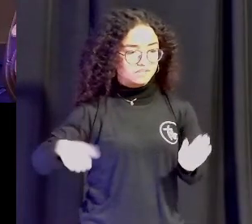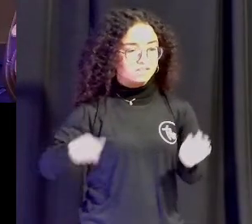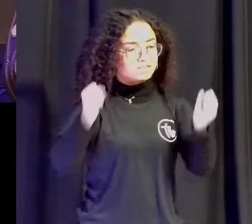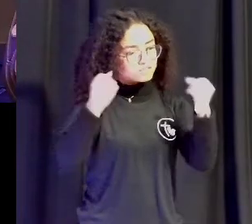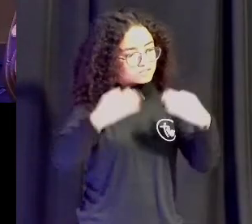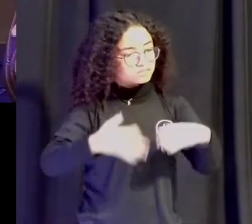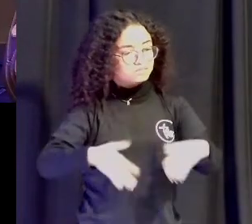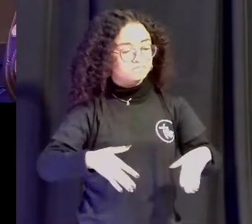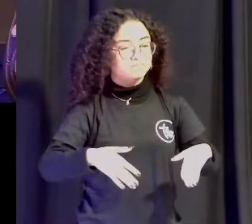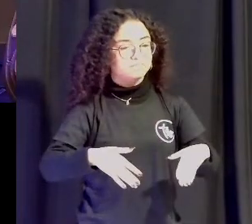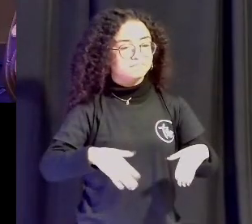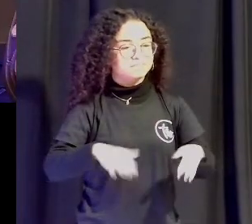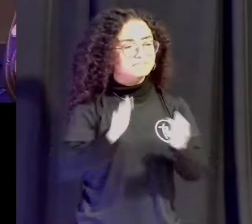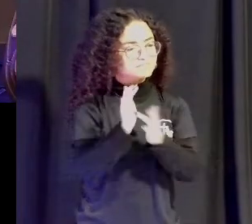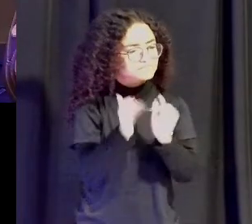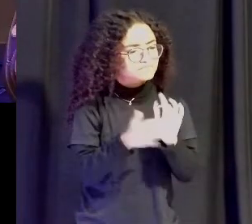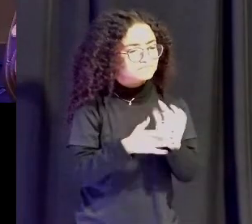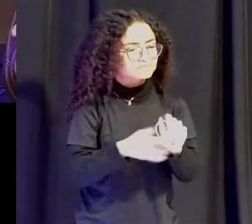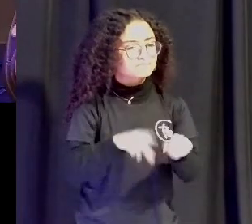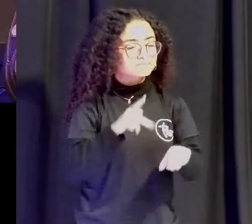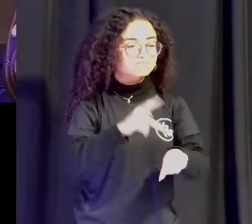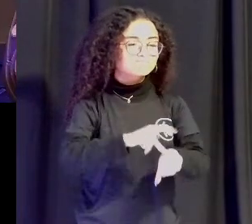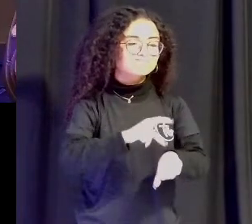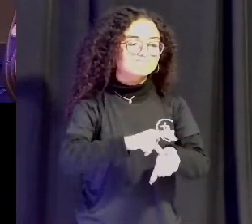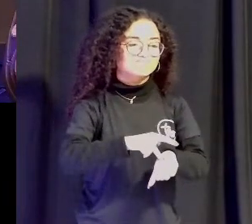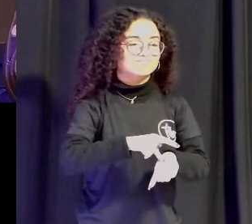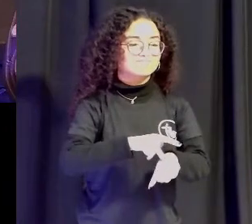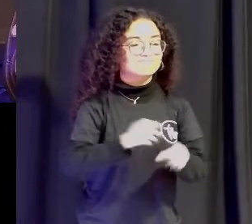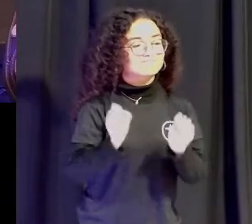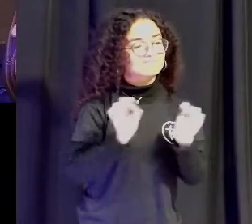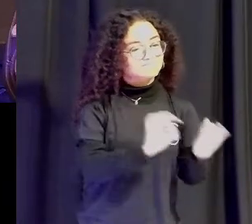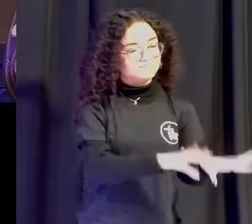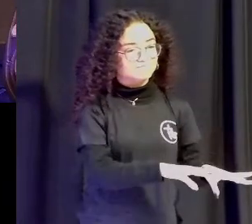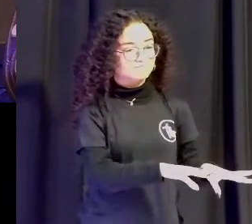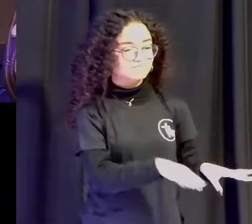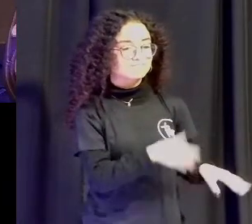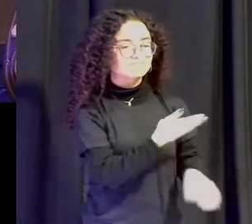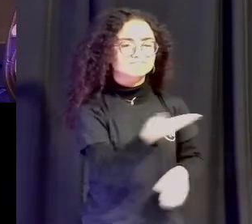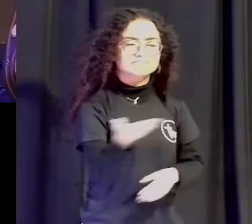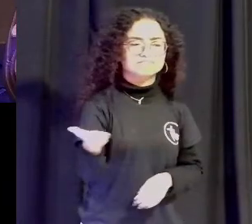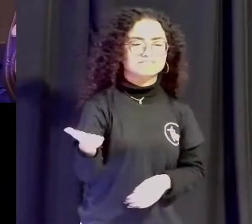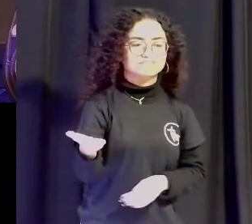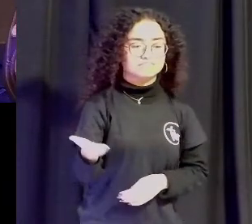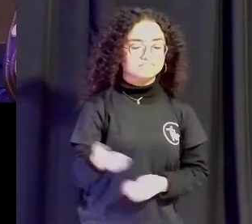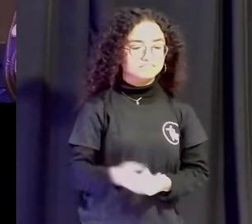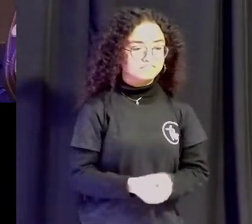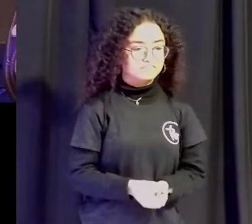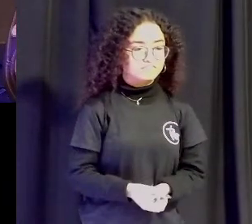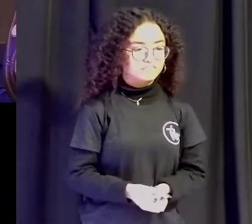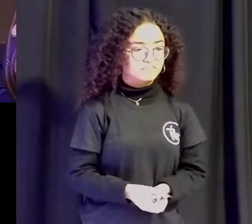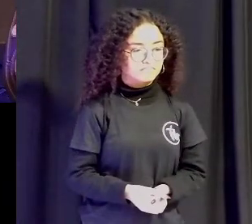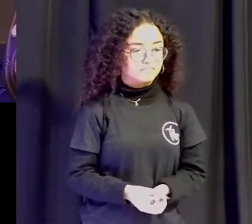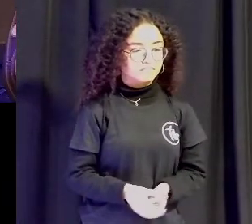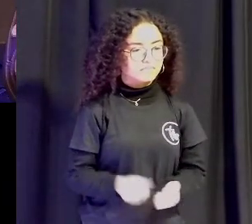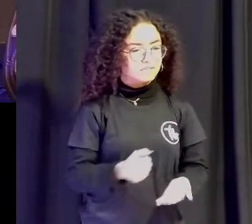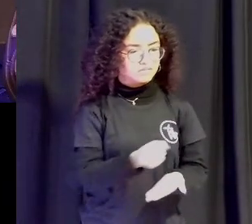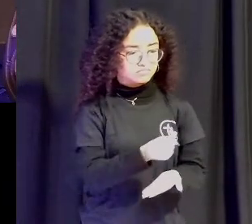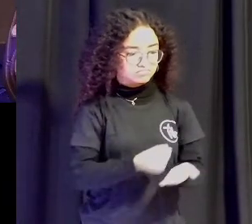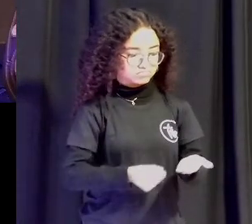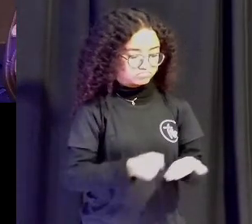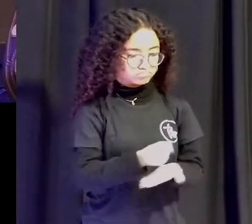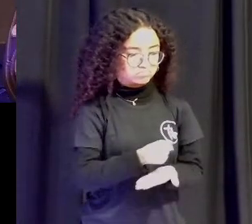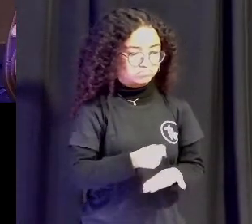foi rejeitada por vós, os edificadores, o qual foi posta por cabeça de esquina.